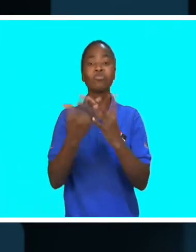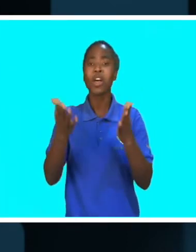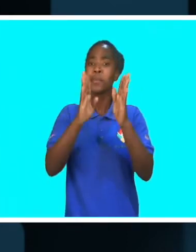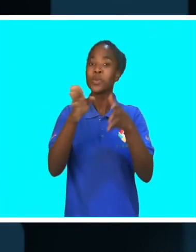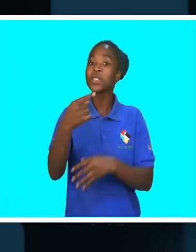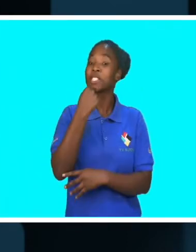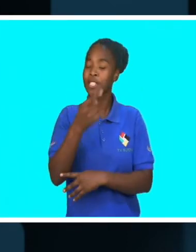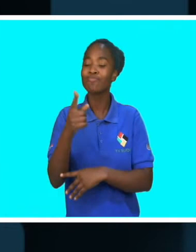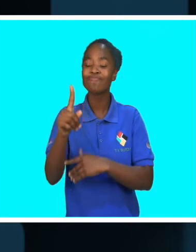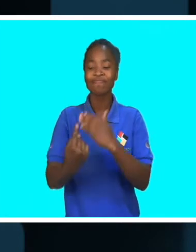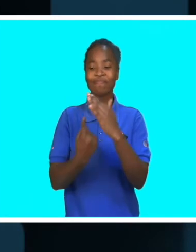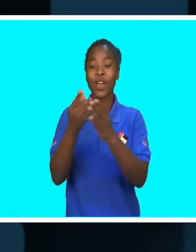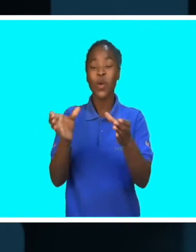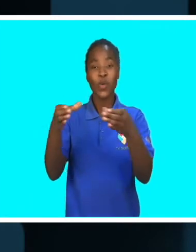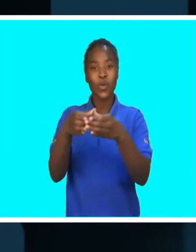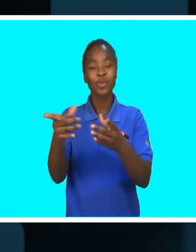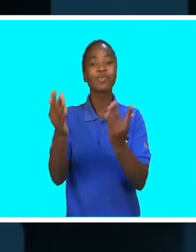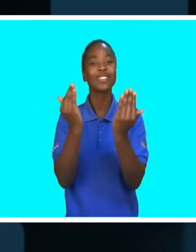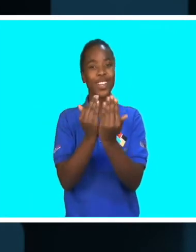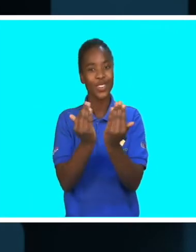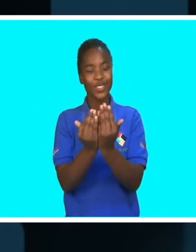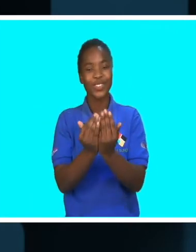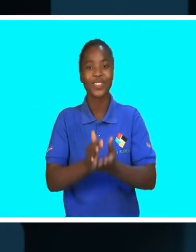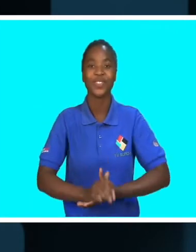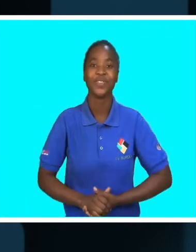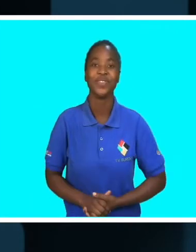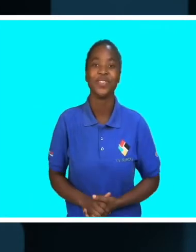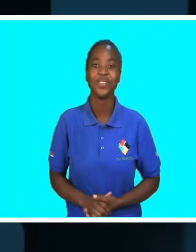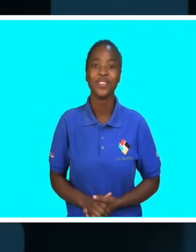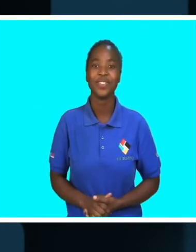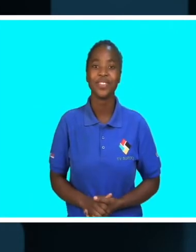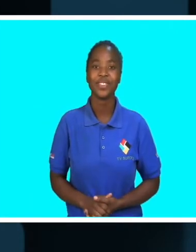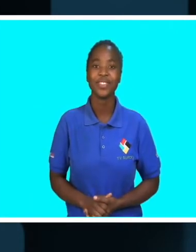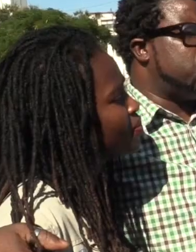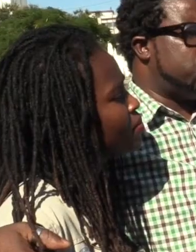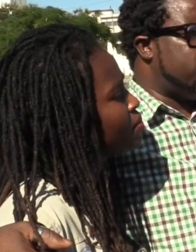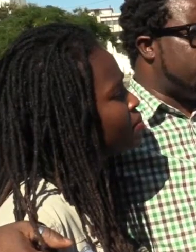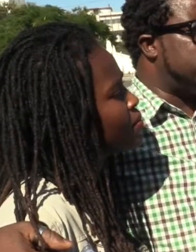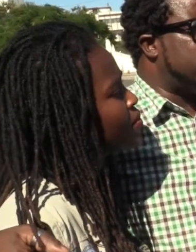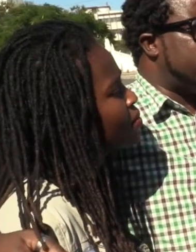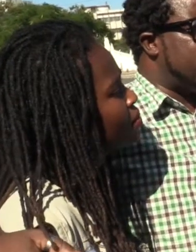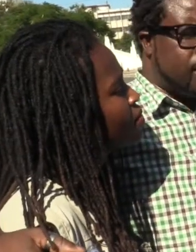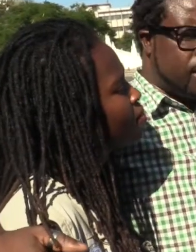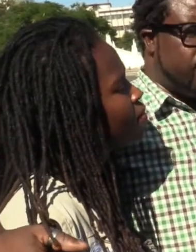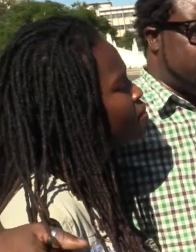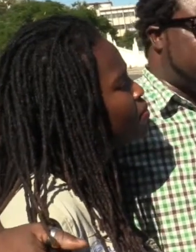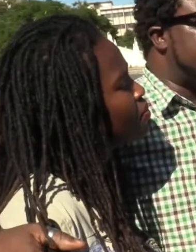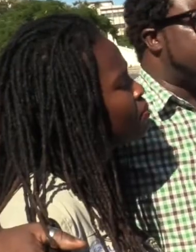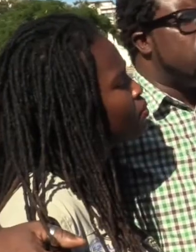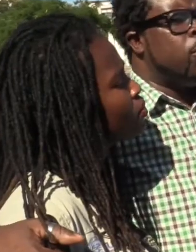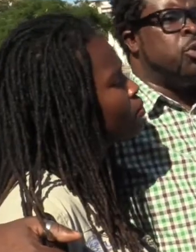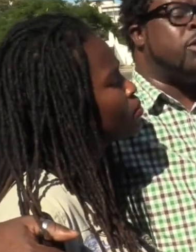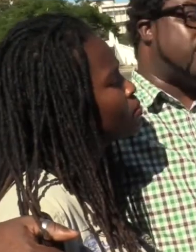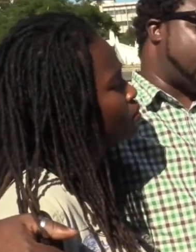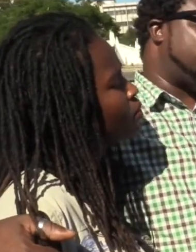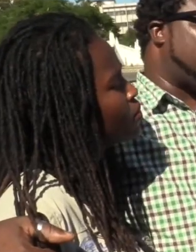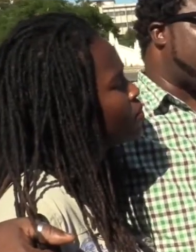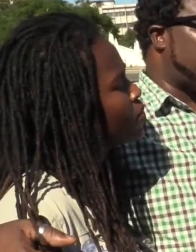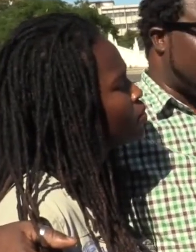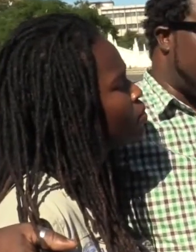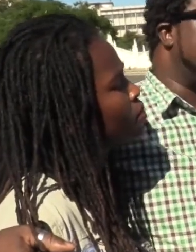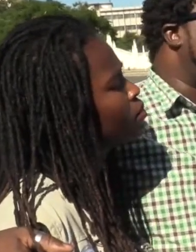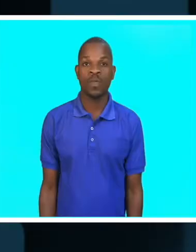ele surge para designar um agrupamento teatral composto por jovens que pretendem levar o teatro para